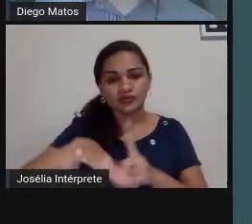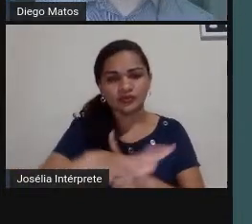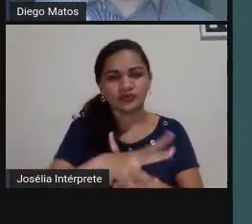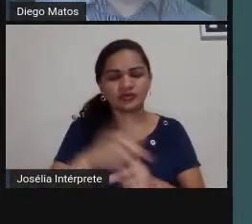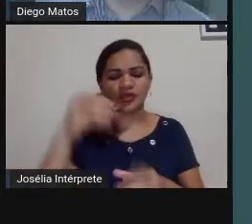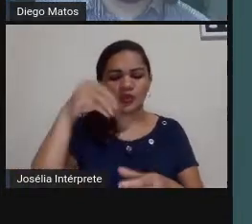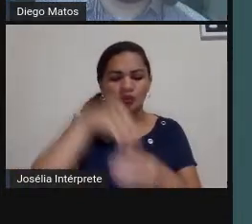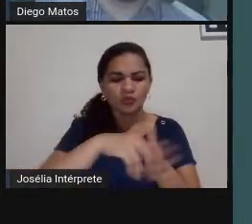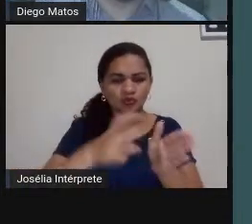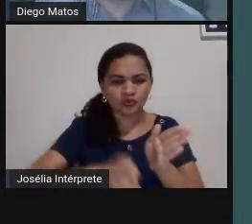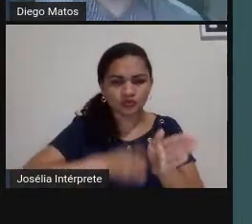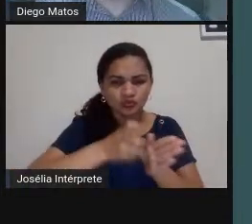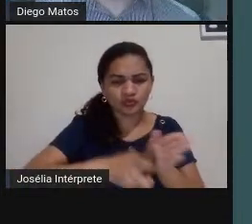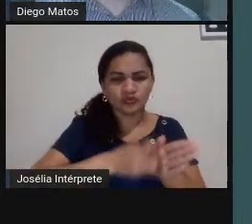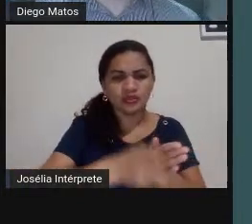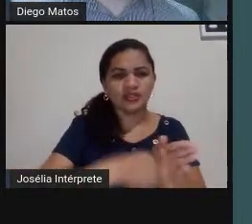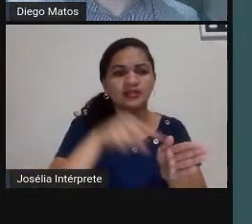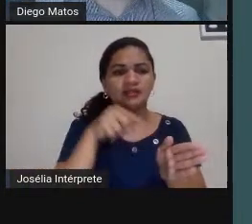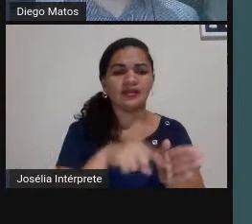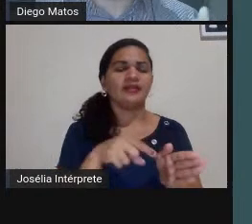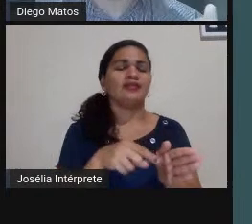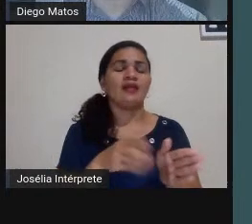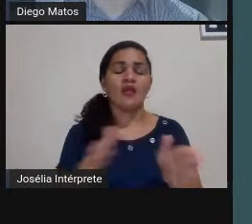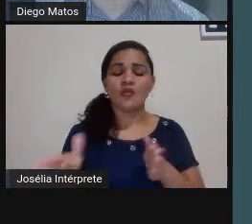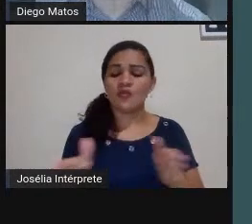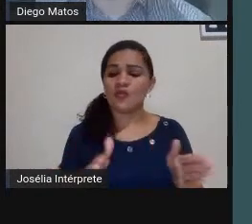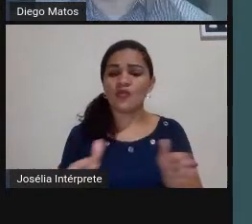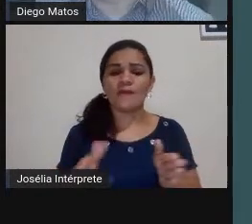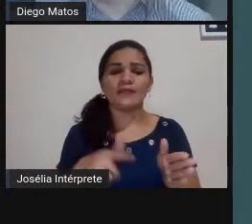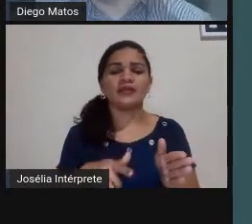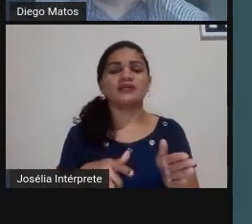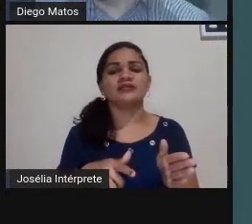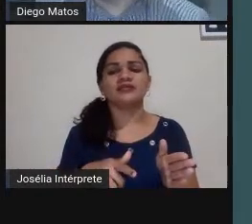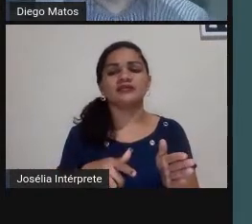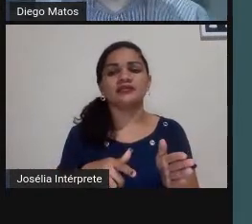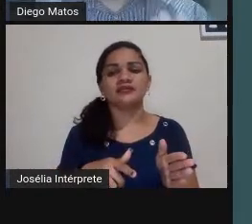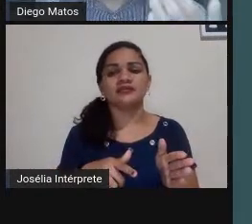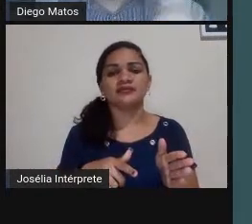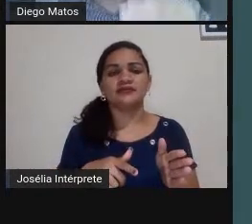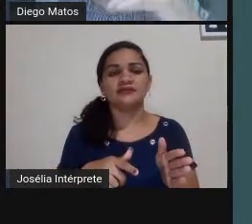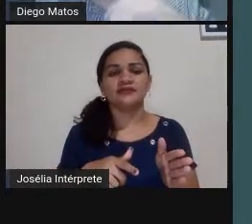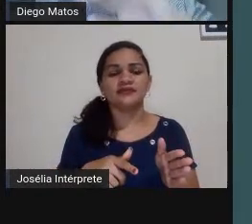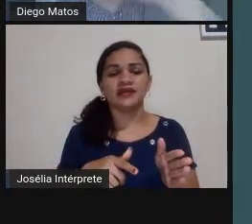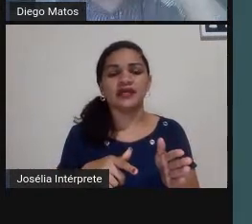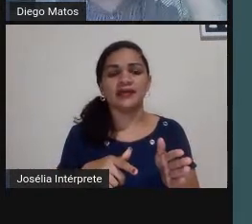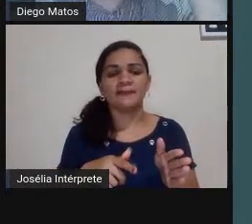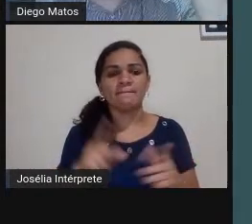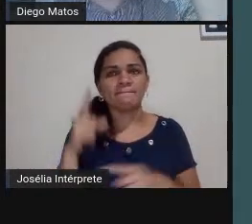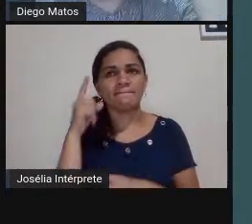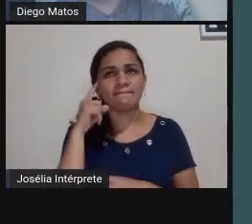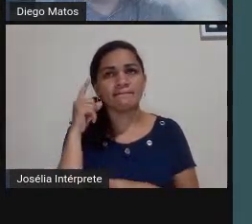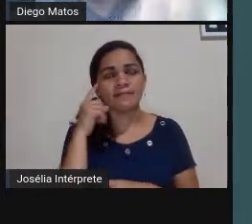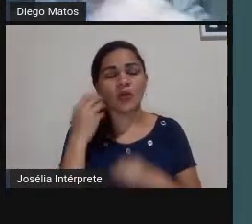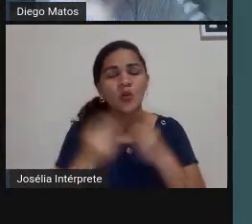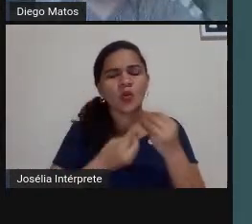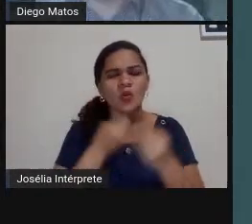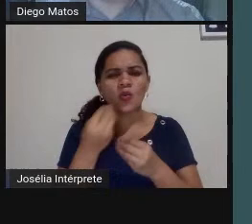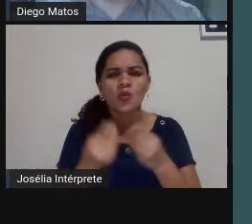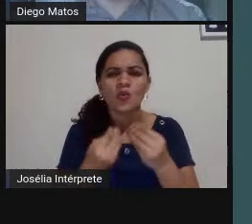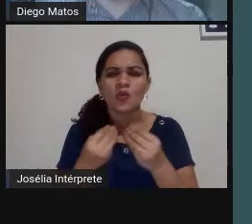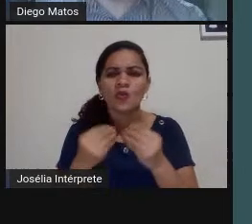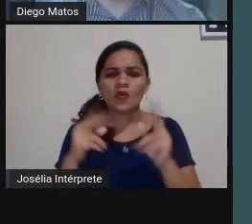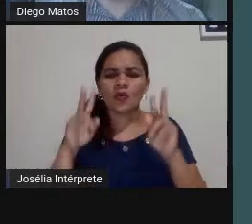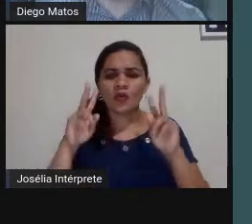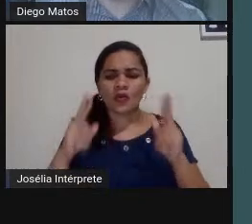são muito fortes mas o tempo todo a senhora ela vai dar nessas pinceladas né de como a humanidade ela chegou